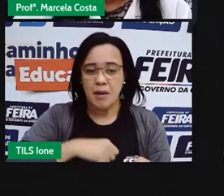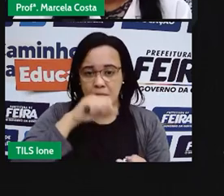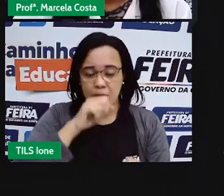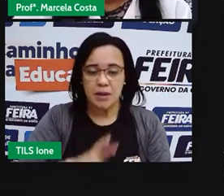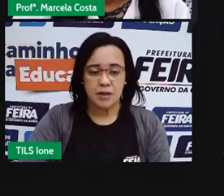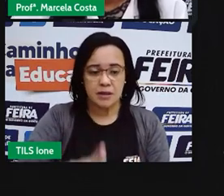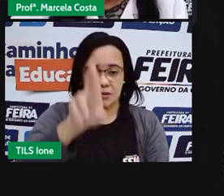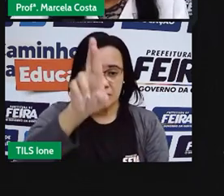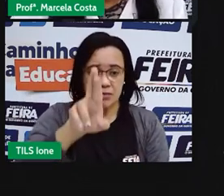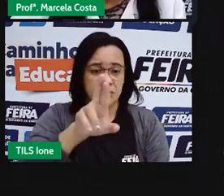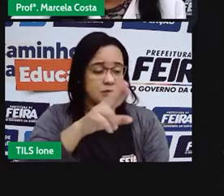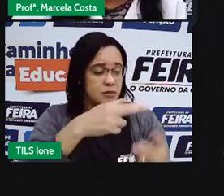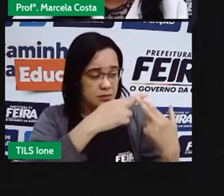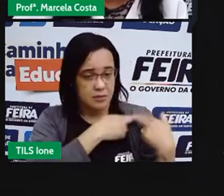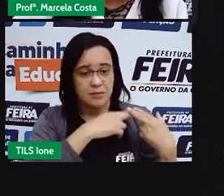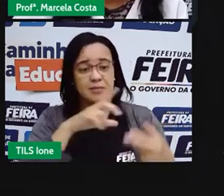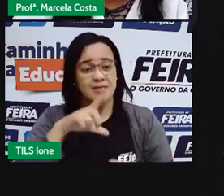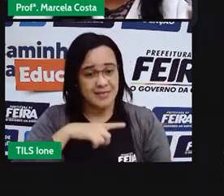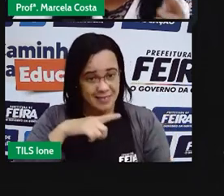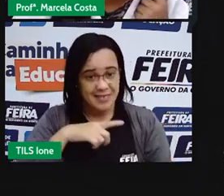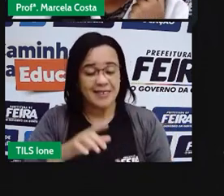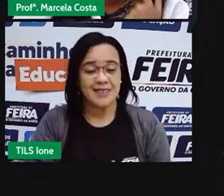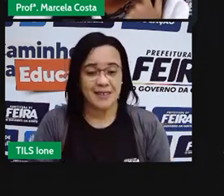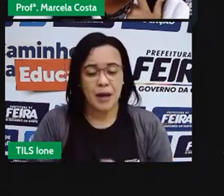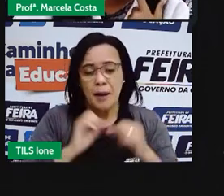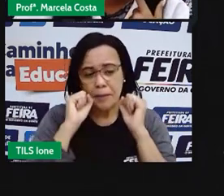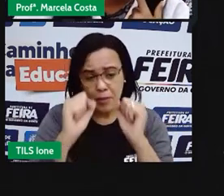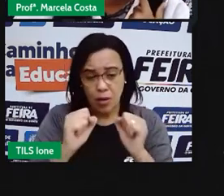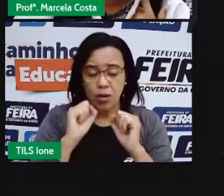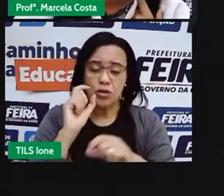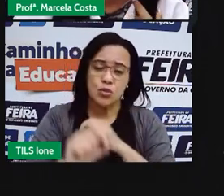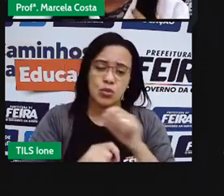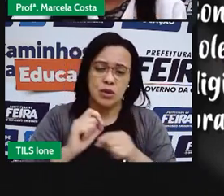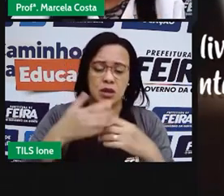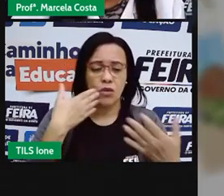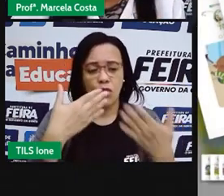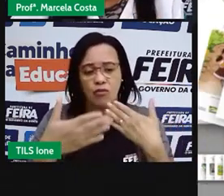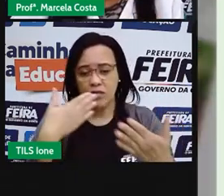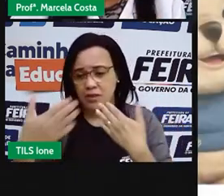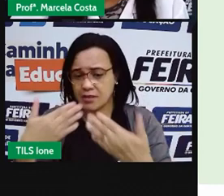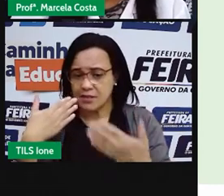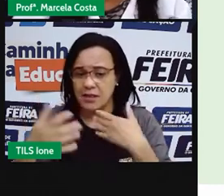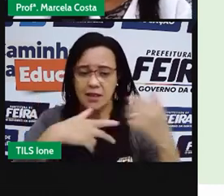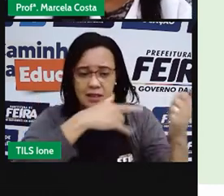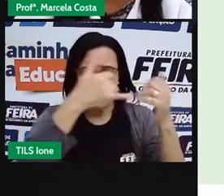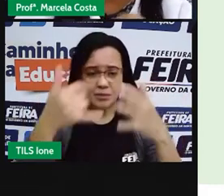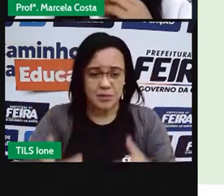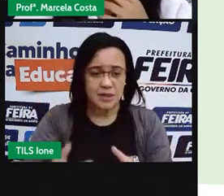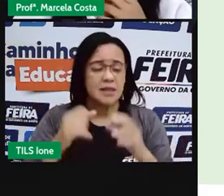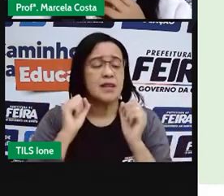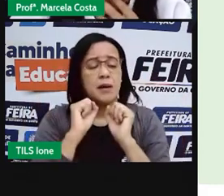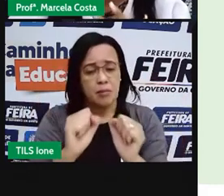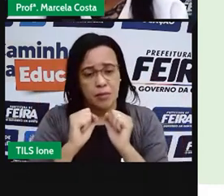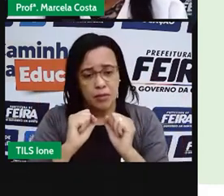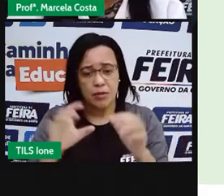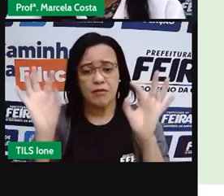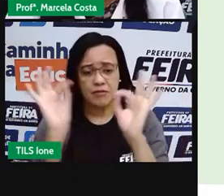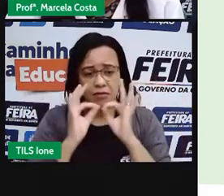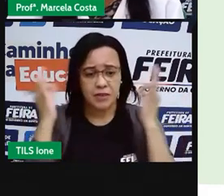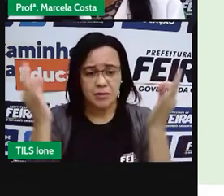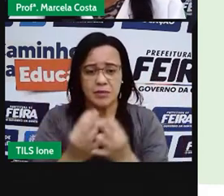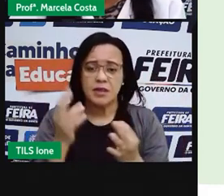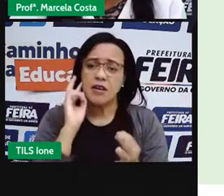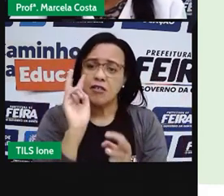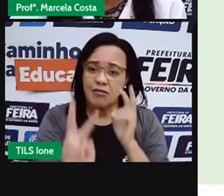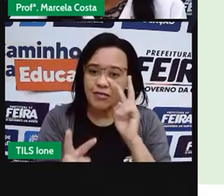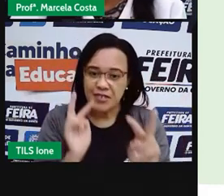Você pode conversar com seus familiares que aqui nessa aba, pais e responsáveis, eles vão encontrar muitas